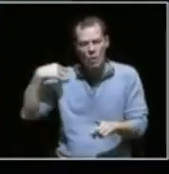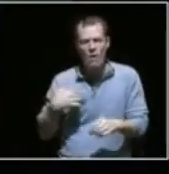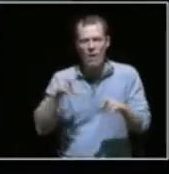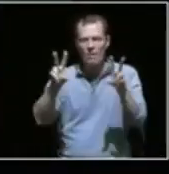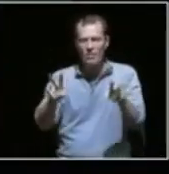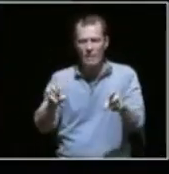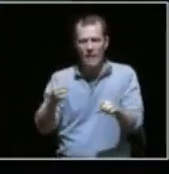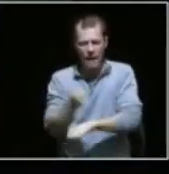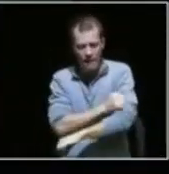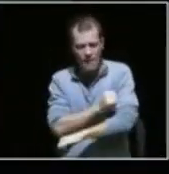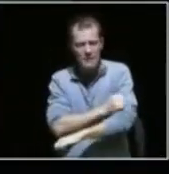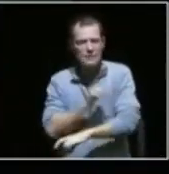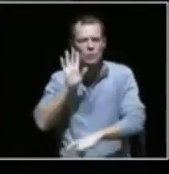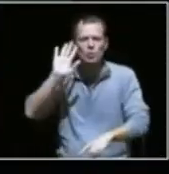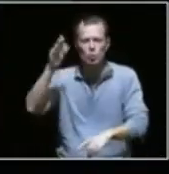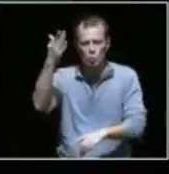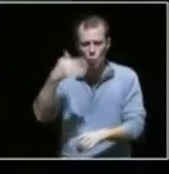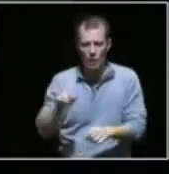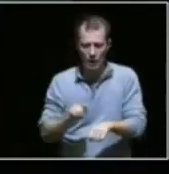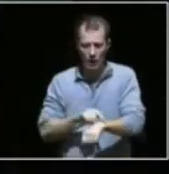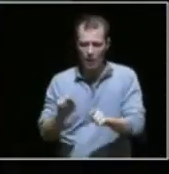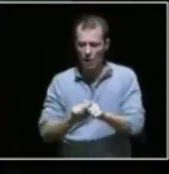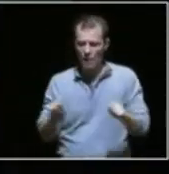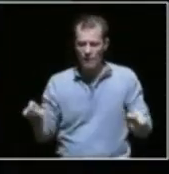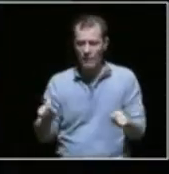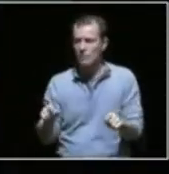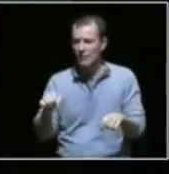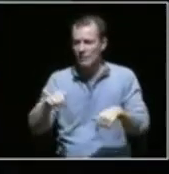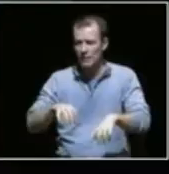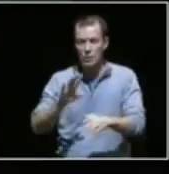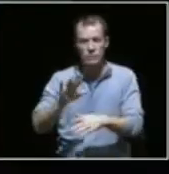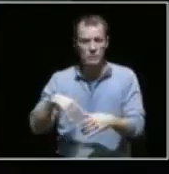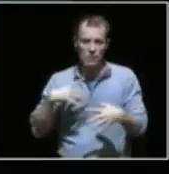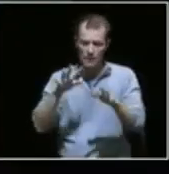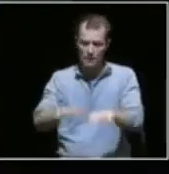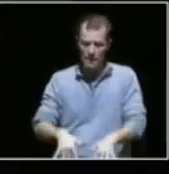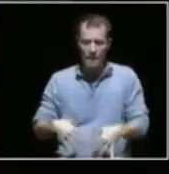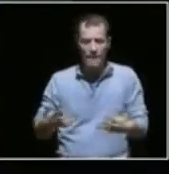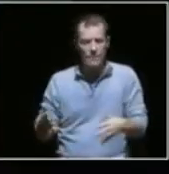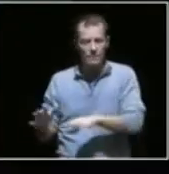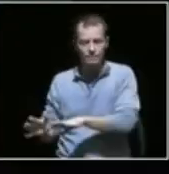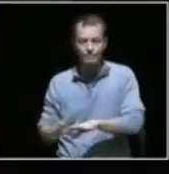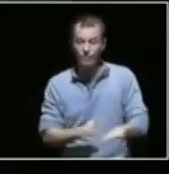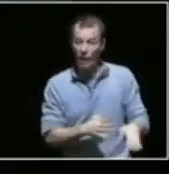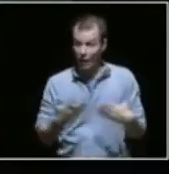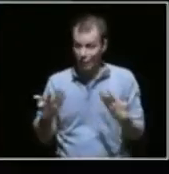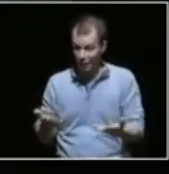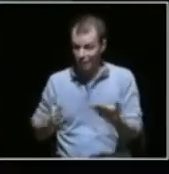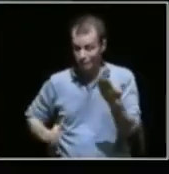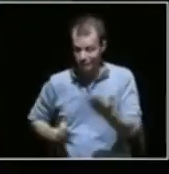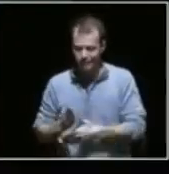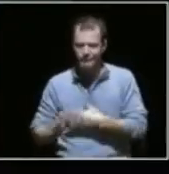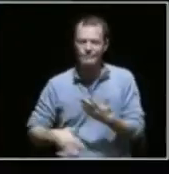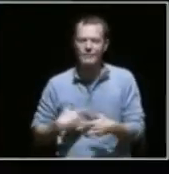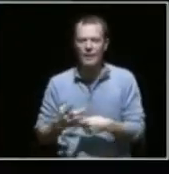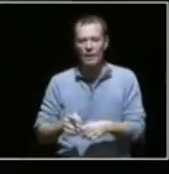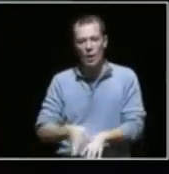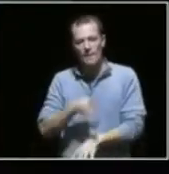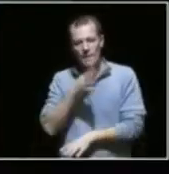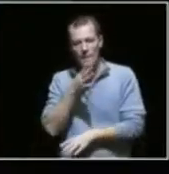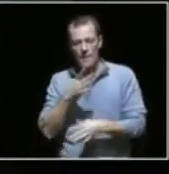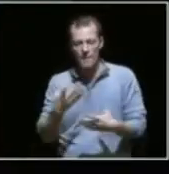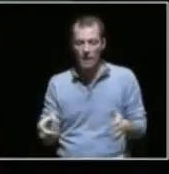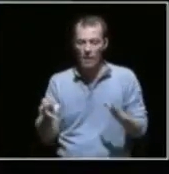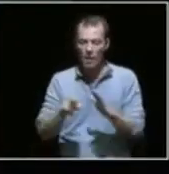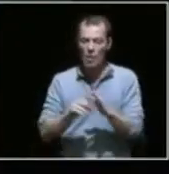habitação é o predominante no período de intervenção do público deste plenário. Continuemos agora com alguns breves comentários